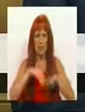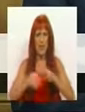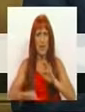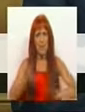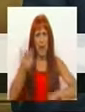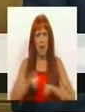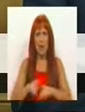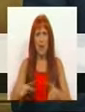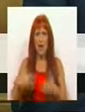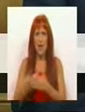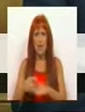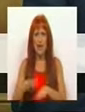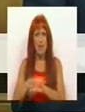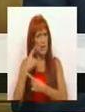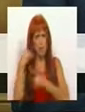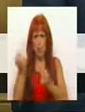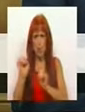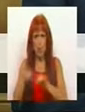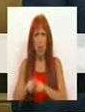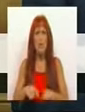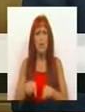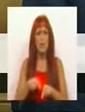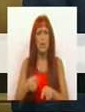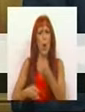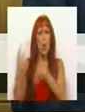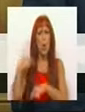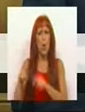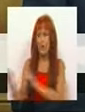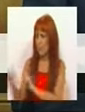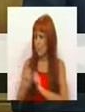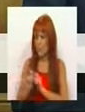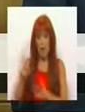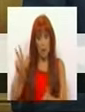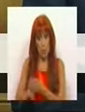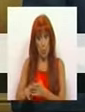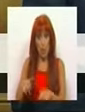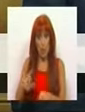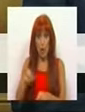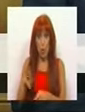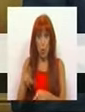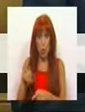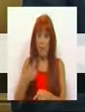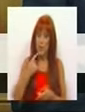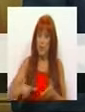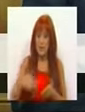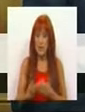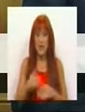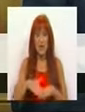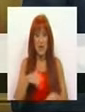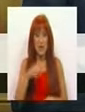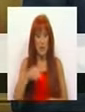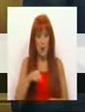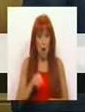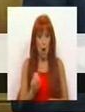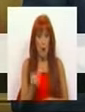as entidades da administração pública não têm. O período Colatra foi ontem homologado por mim. Uma vez mais, a candidatura que foi feita ao POCUR